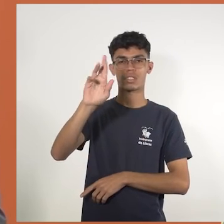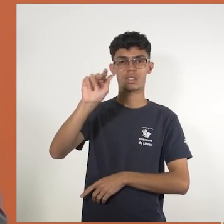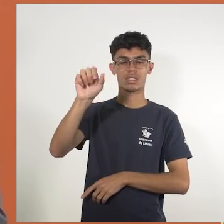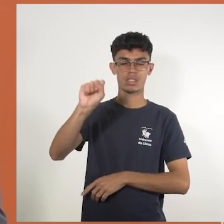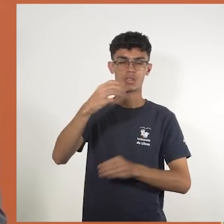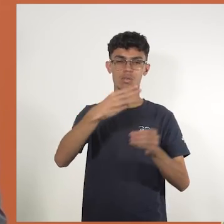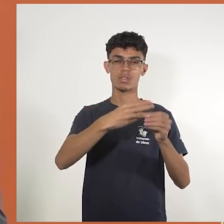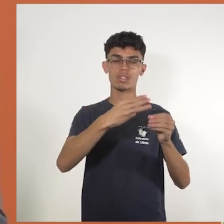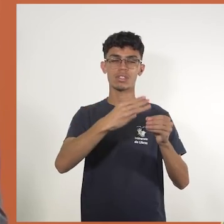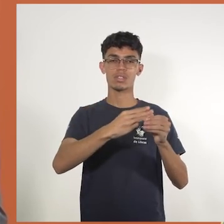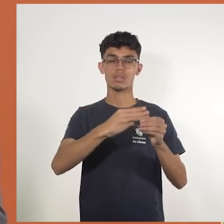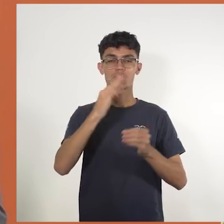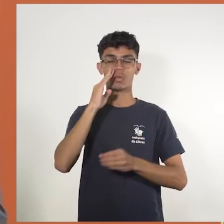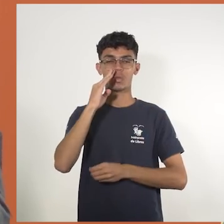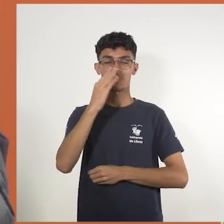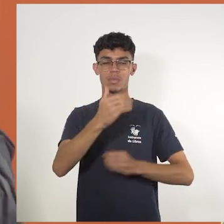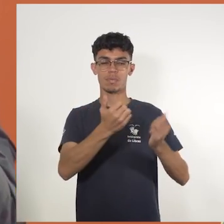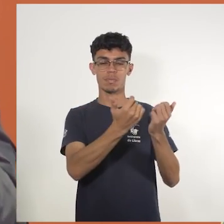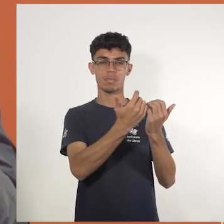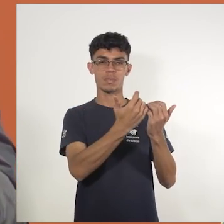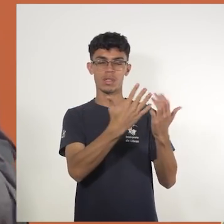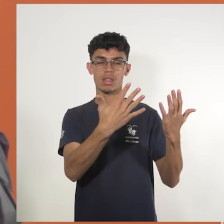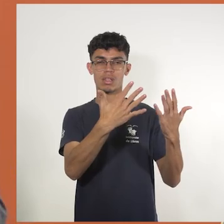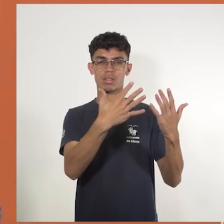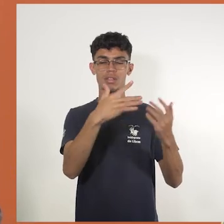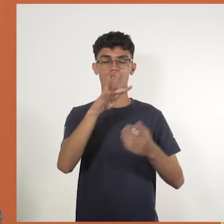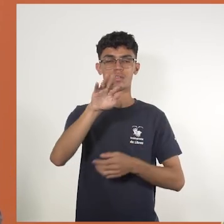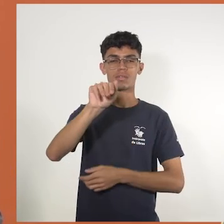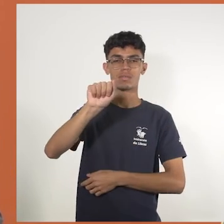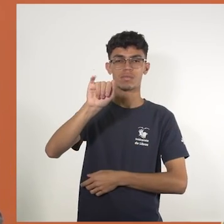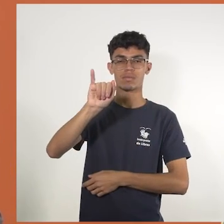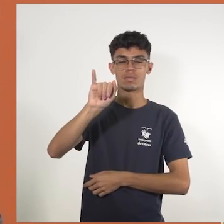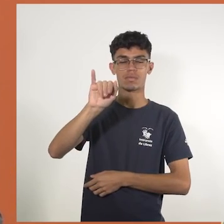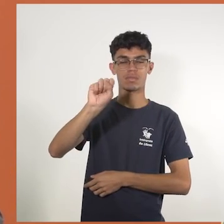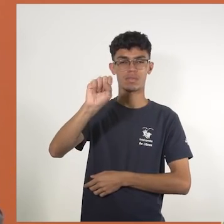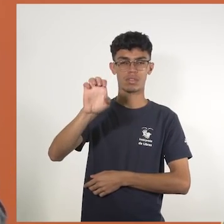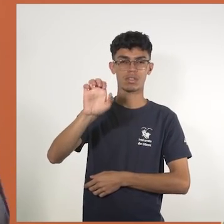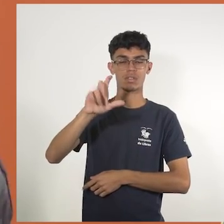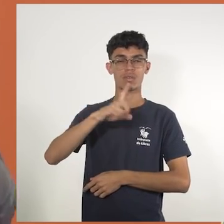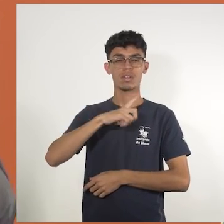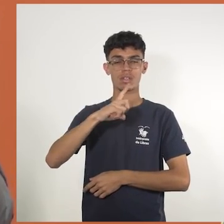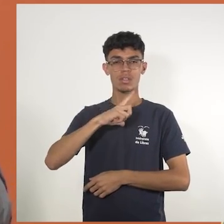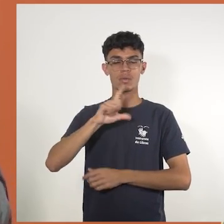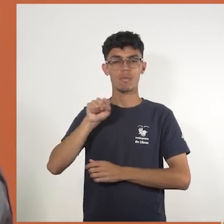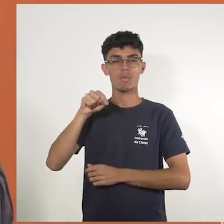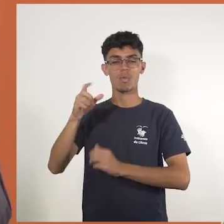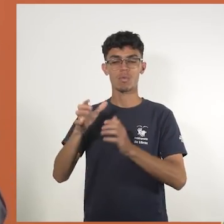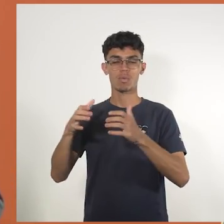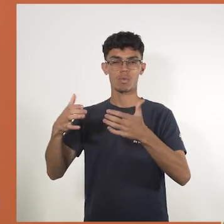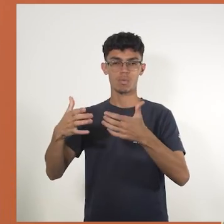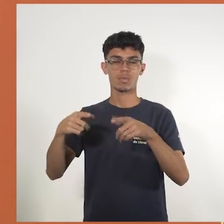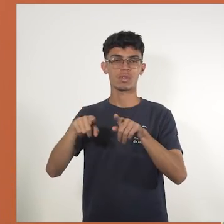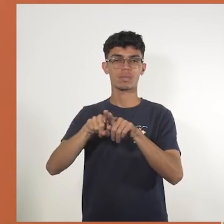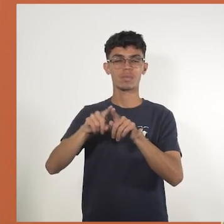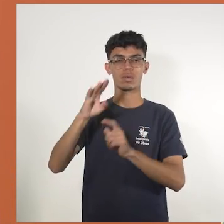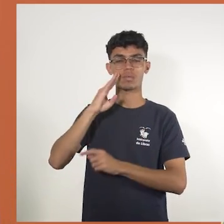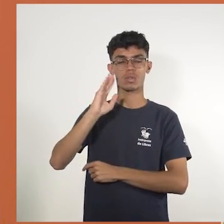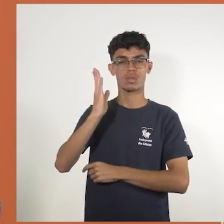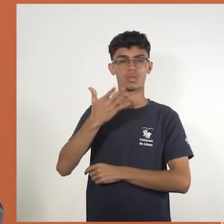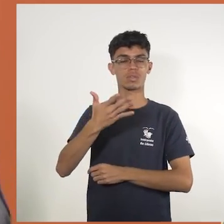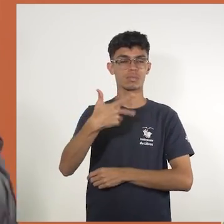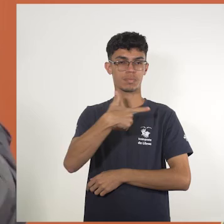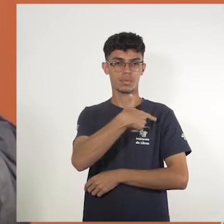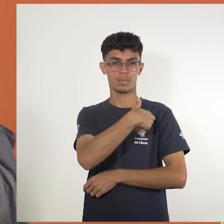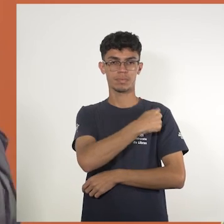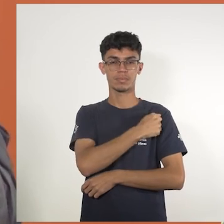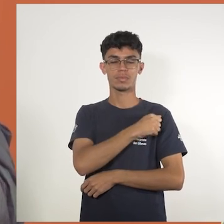vacinadas prioritariamente com a Pfizer. Nós teremos, obviamente, a Pfizer para outras faixas, para outros grupos prioritários que estarão sendo vacinados, mas